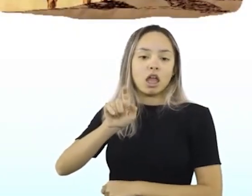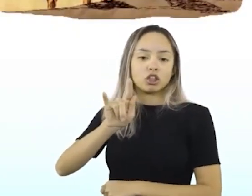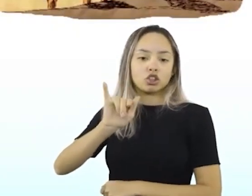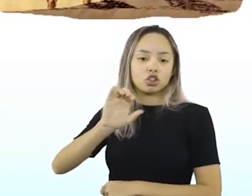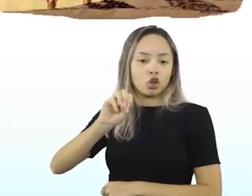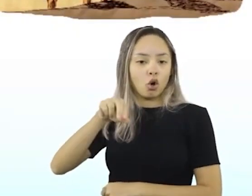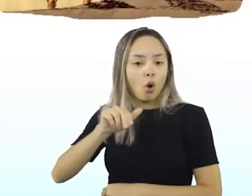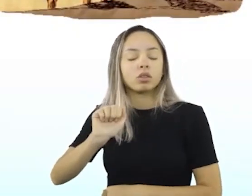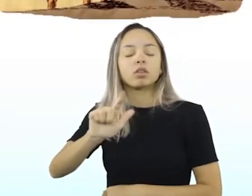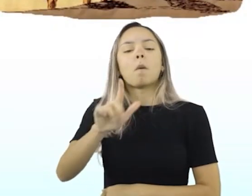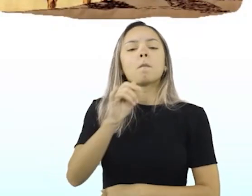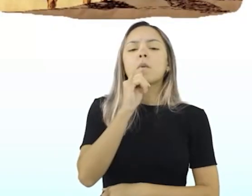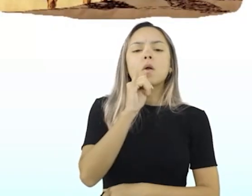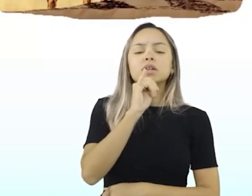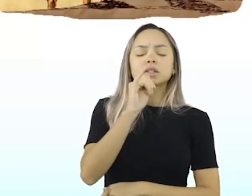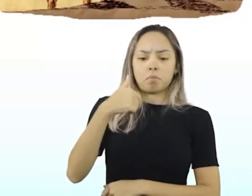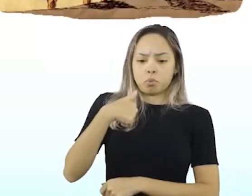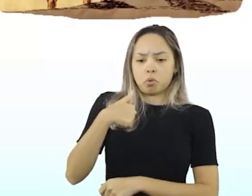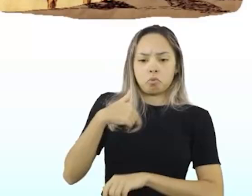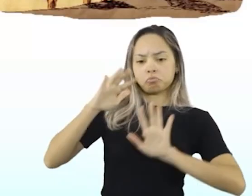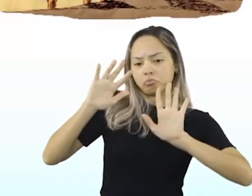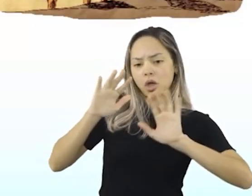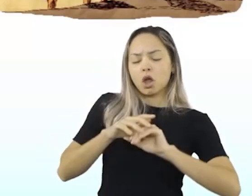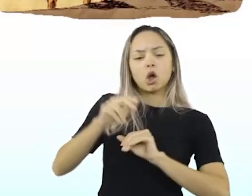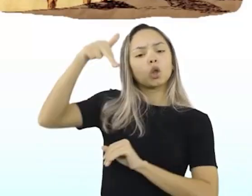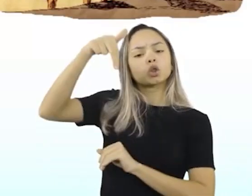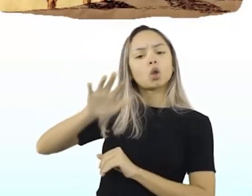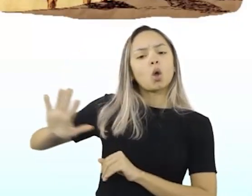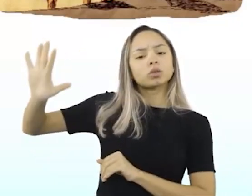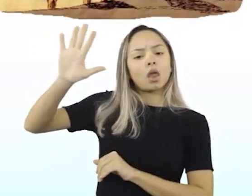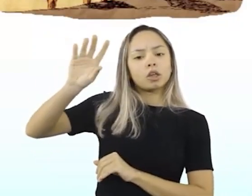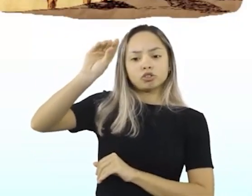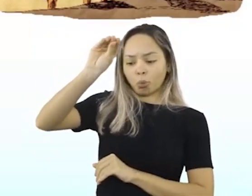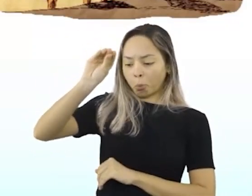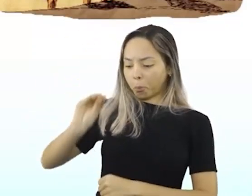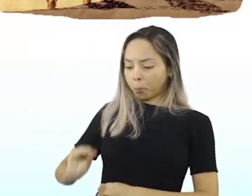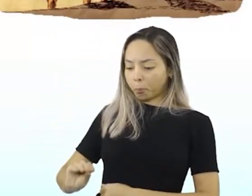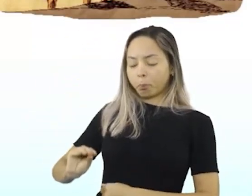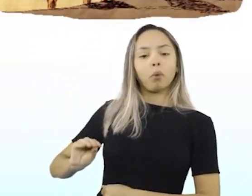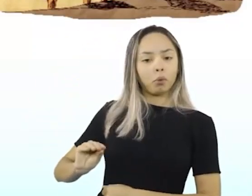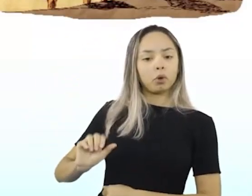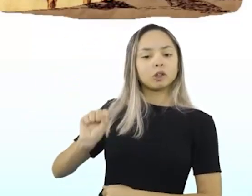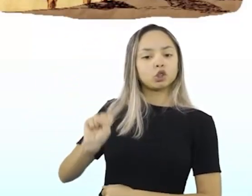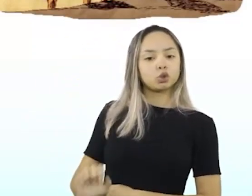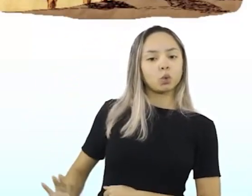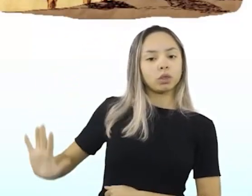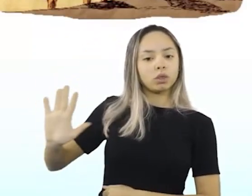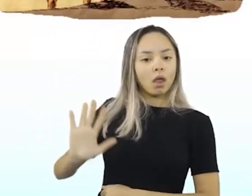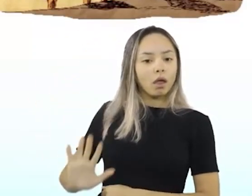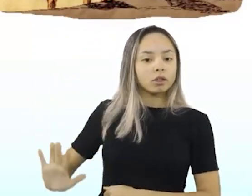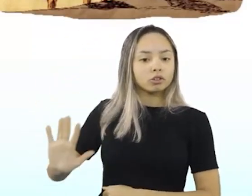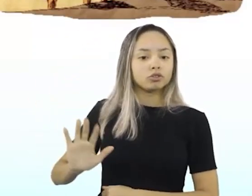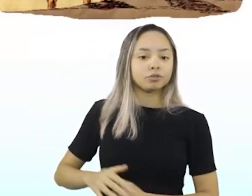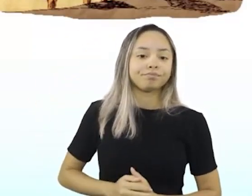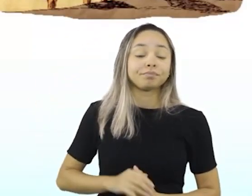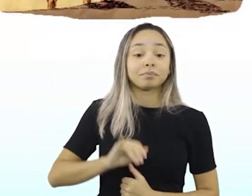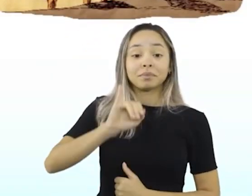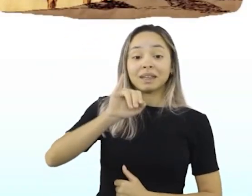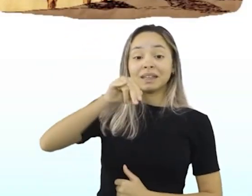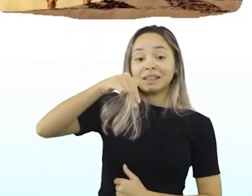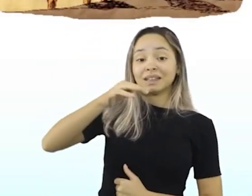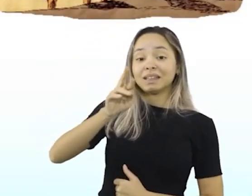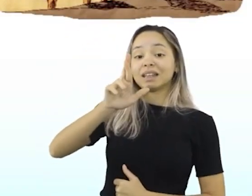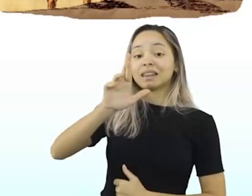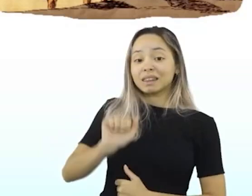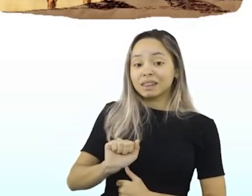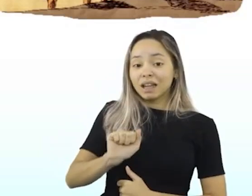seja, o cara que saiu do Nordeste e foi para o Sudeste. Intrarregional, dentro da mesma região. Alguém que saiu,